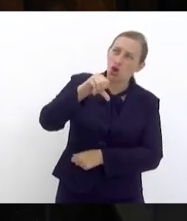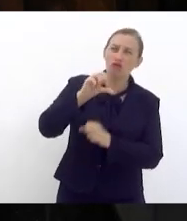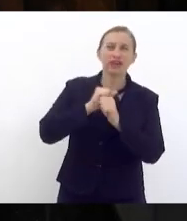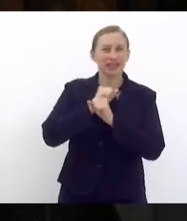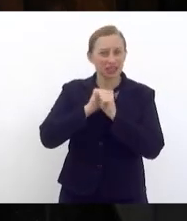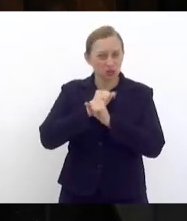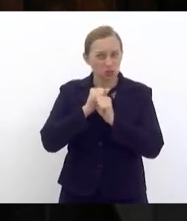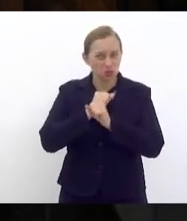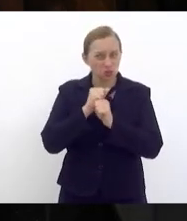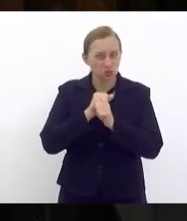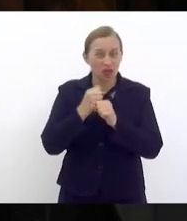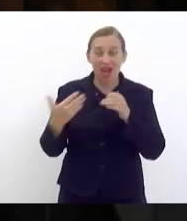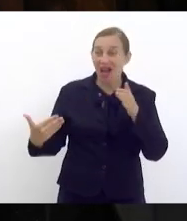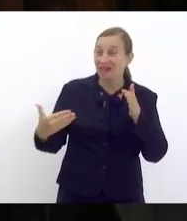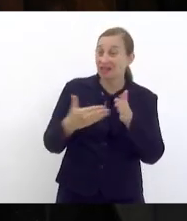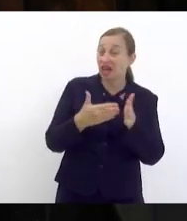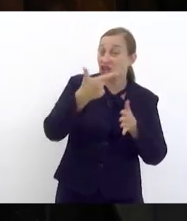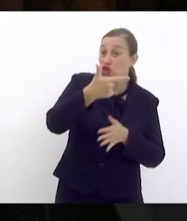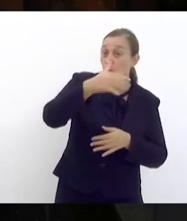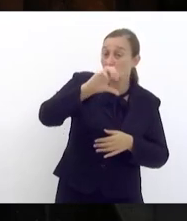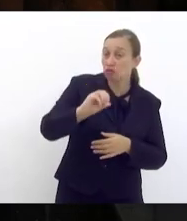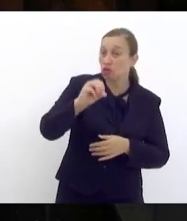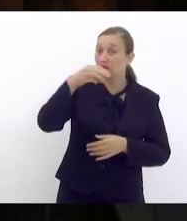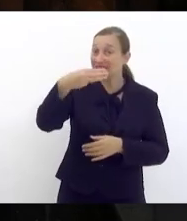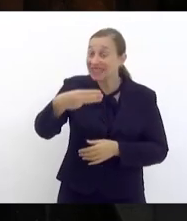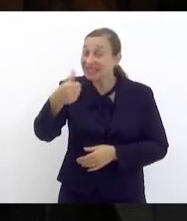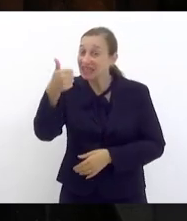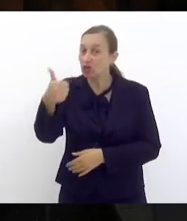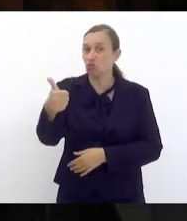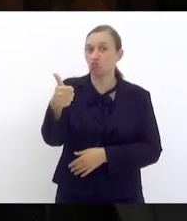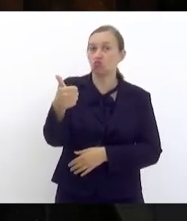9 anos, até 2031.